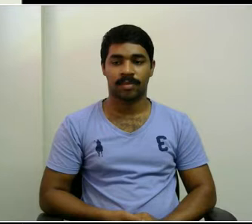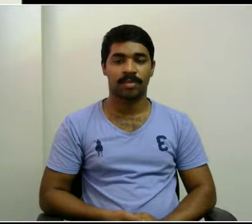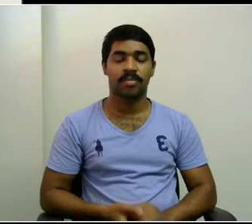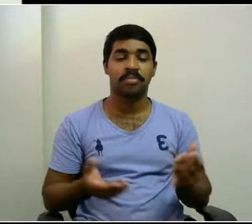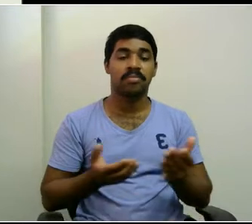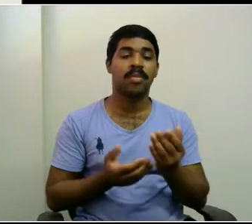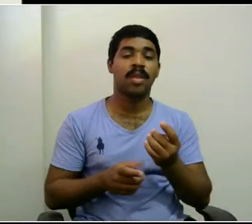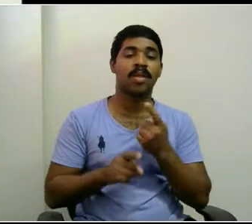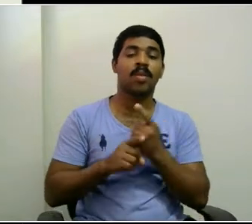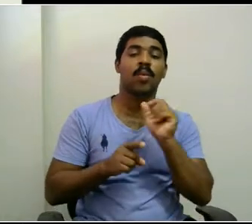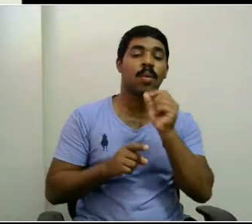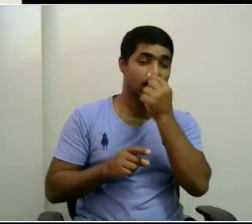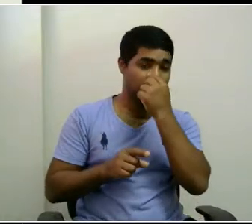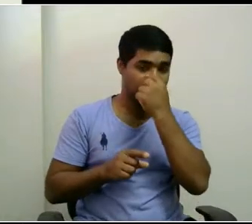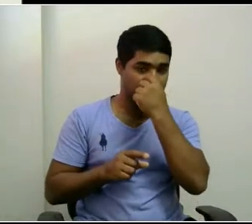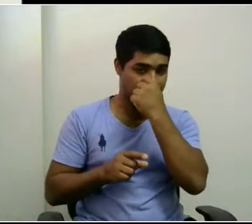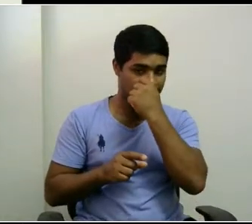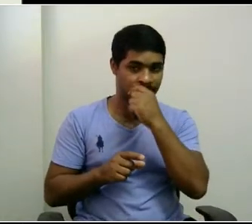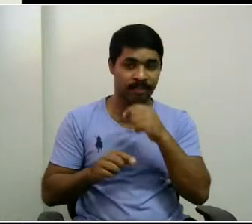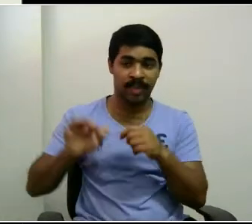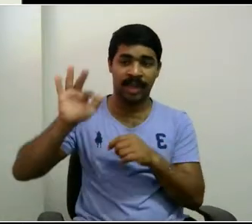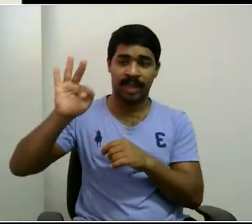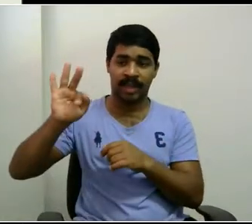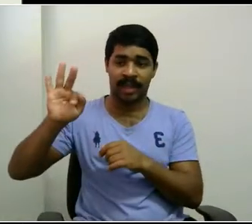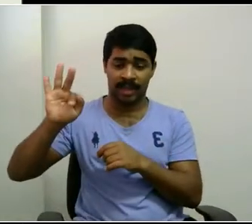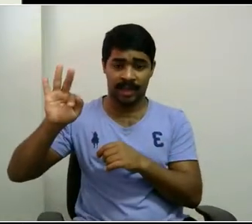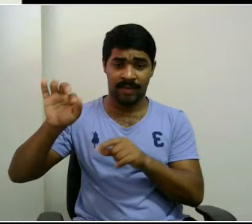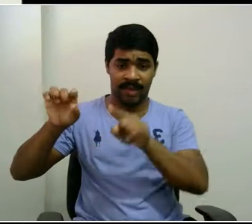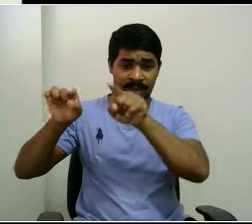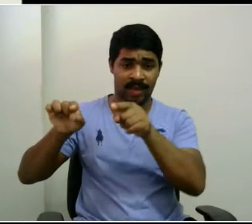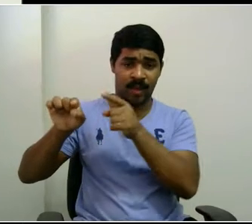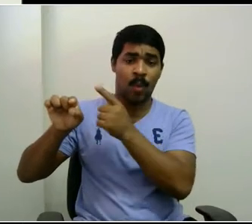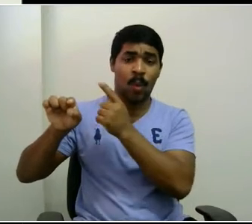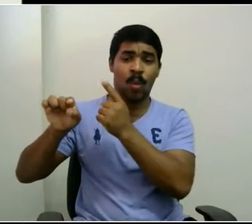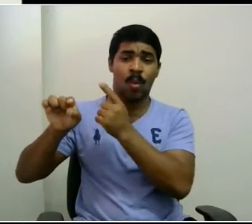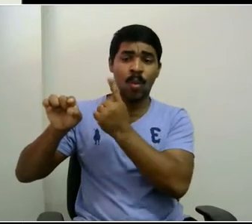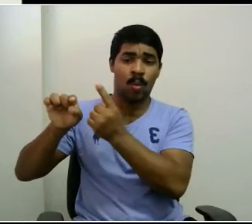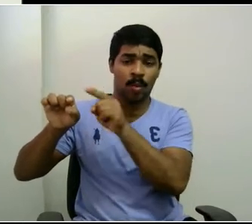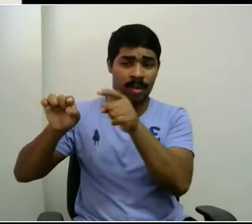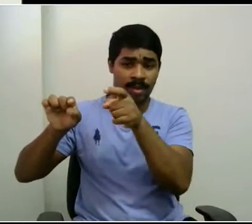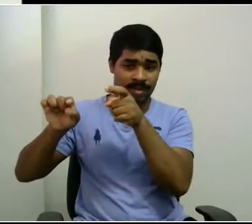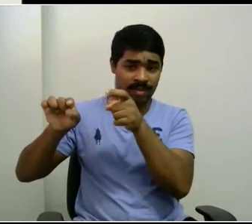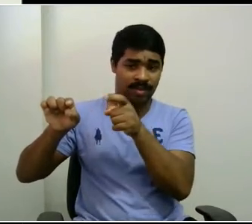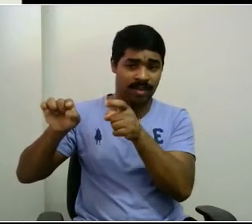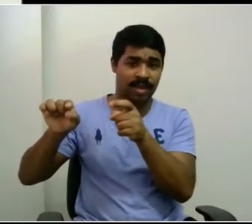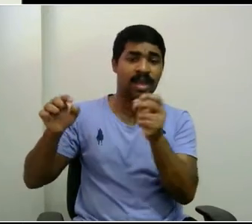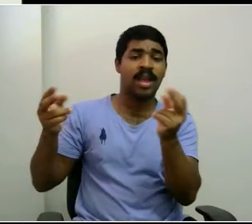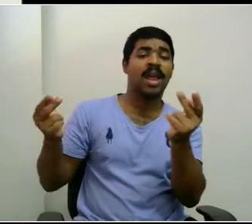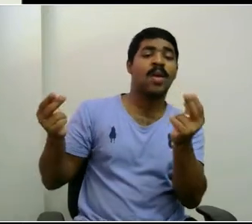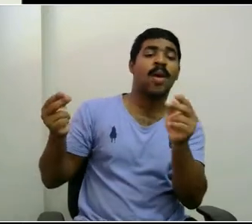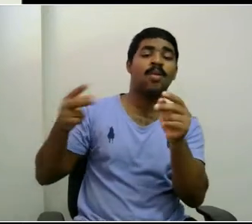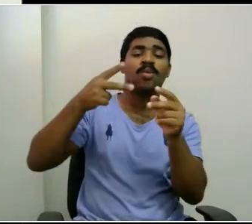gente encontrou que o f de 1 menos x, ele é igual a menos 1 menos